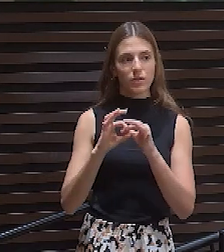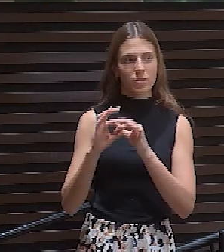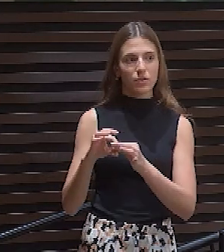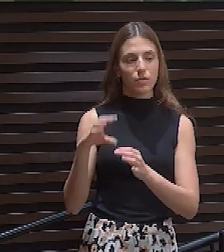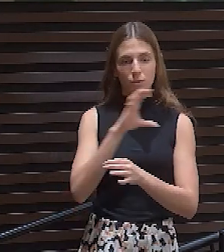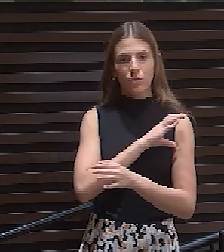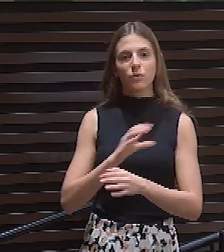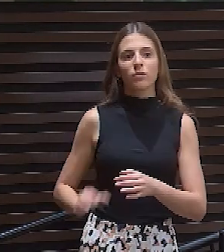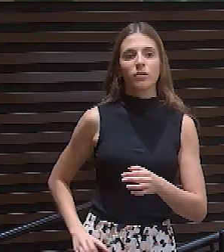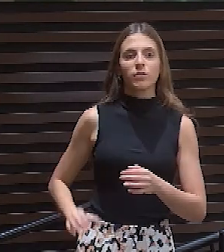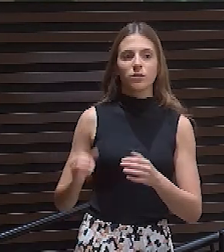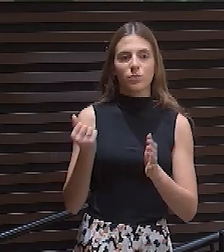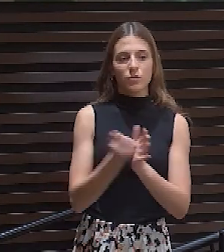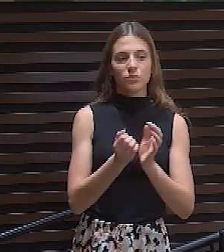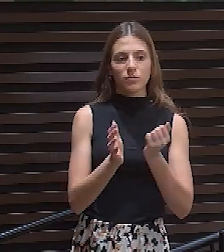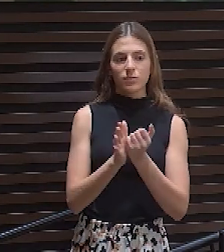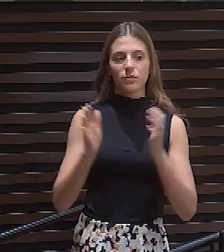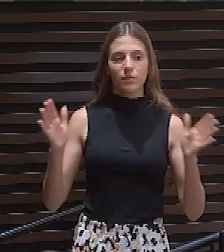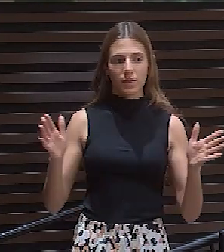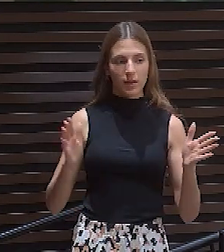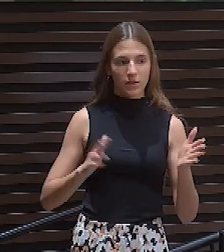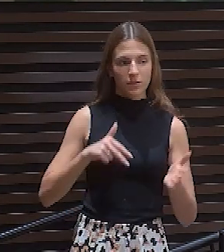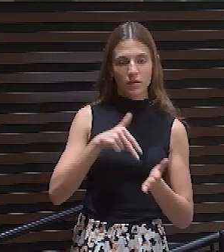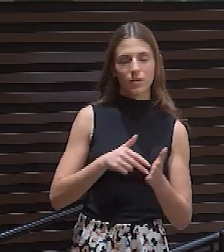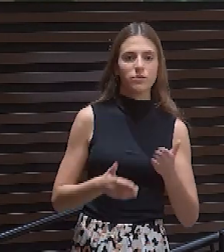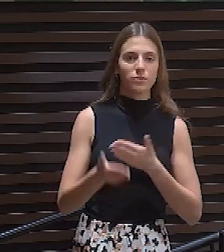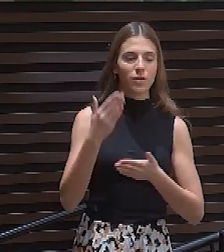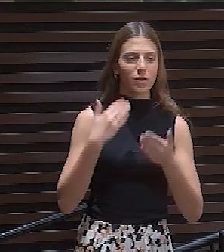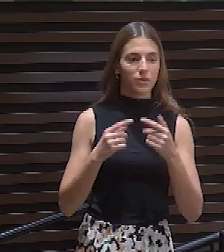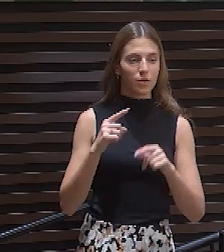Ele circuncida o nosso coração.